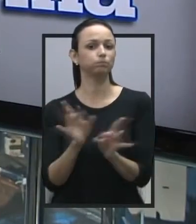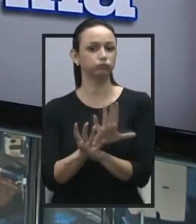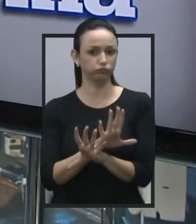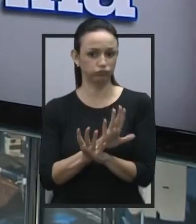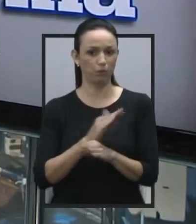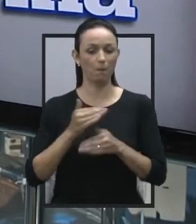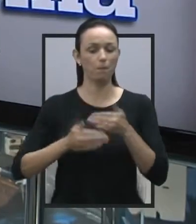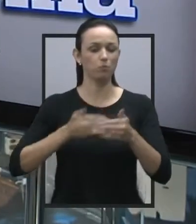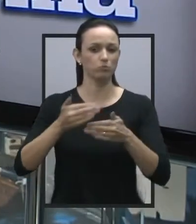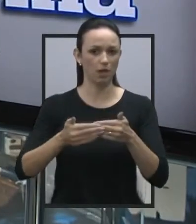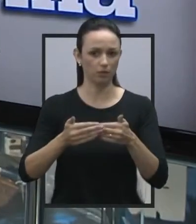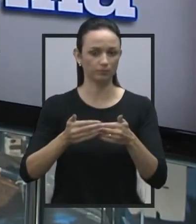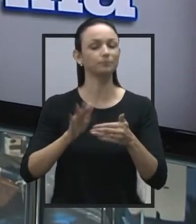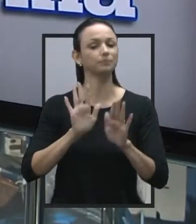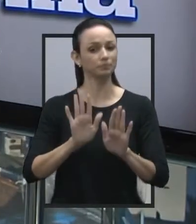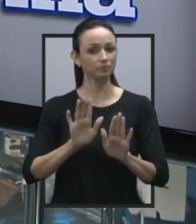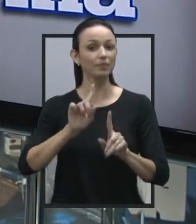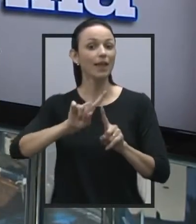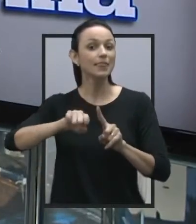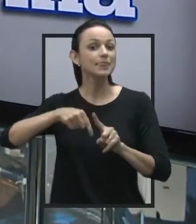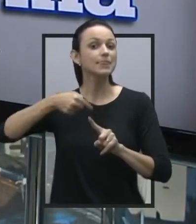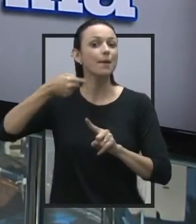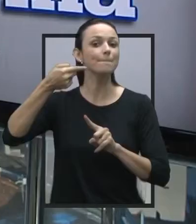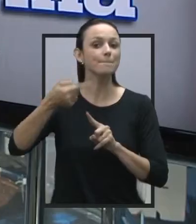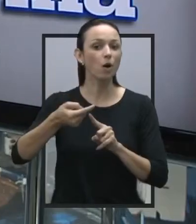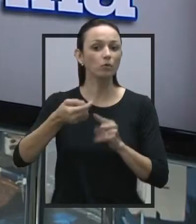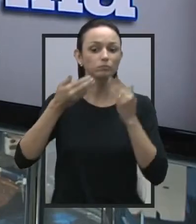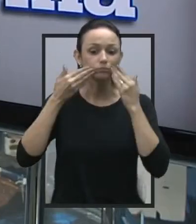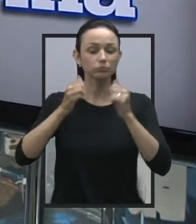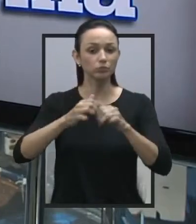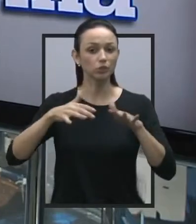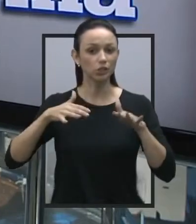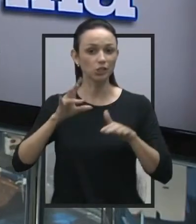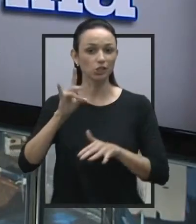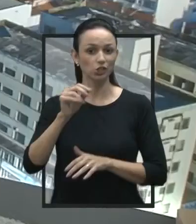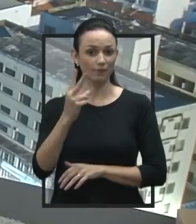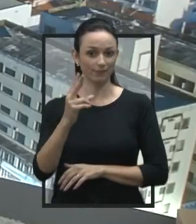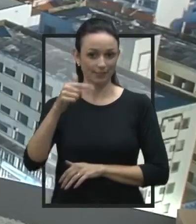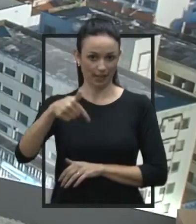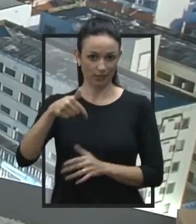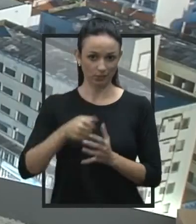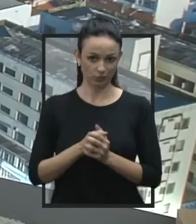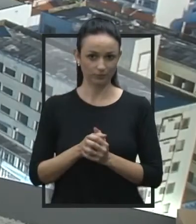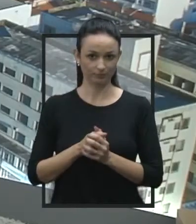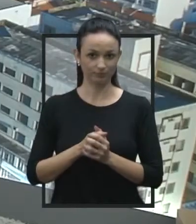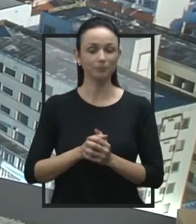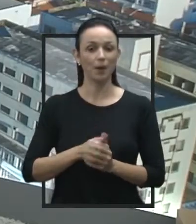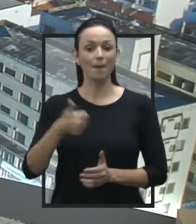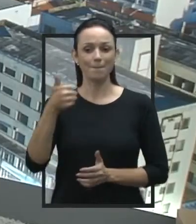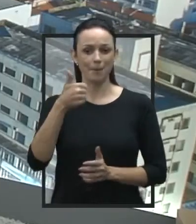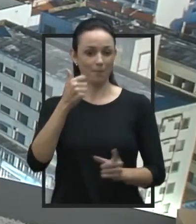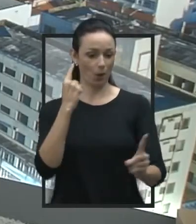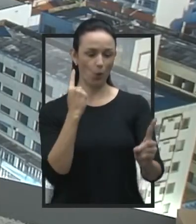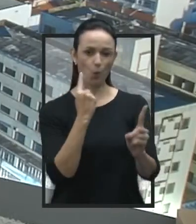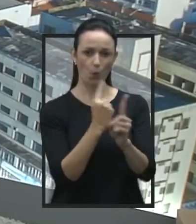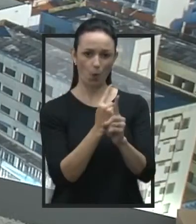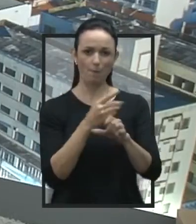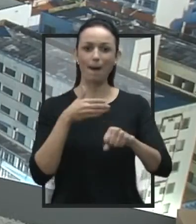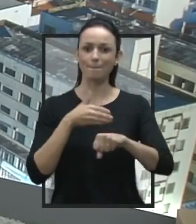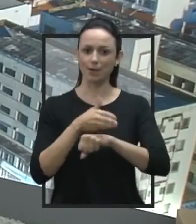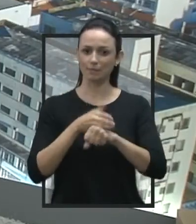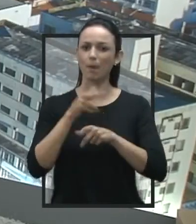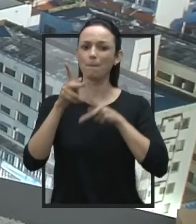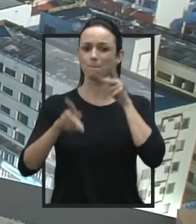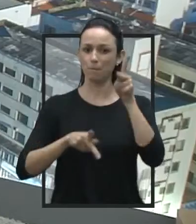do trâmite processual, ou seja, depois da audiência do dia 27. Assim como no primeiro encontro, a